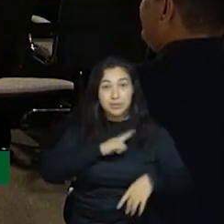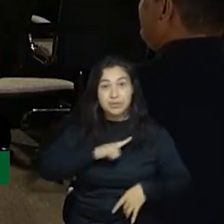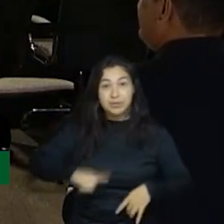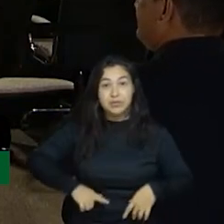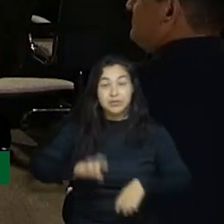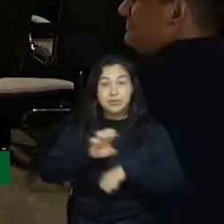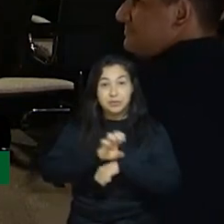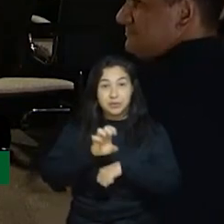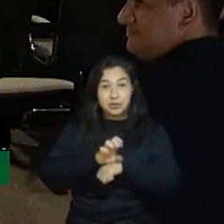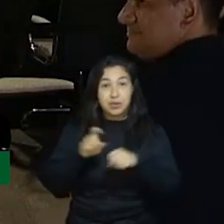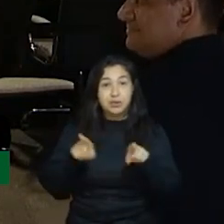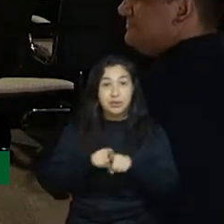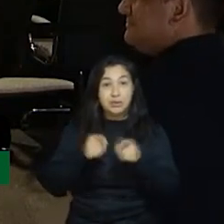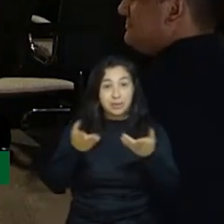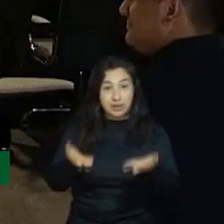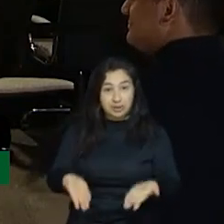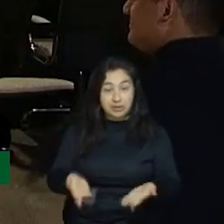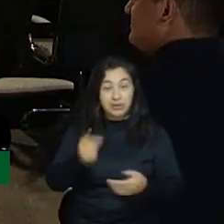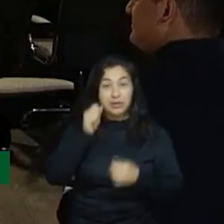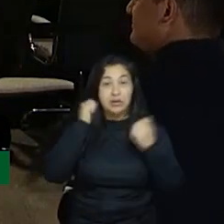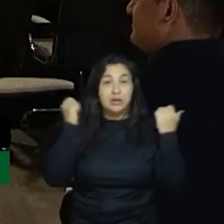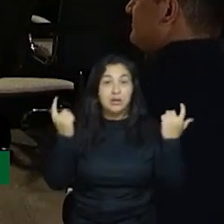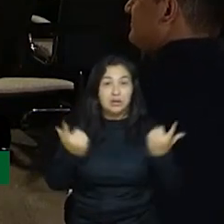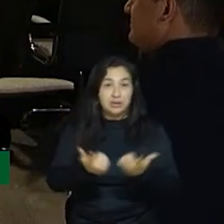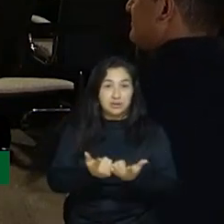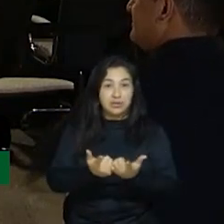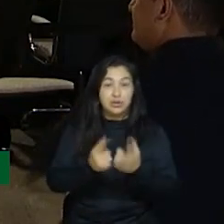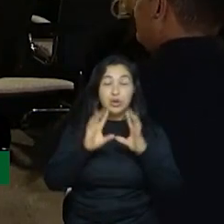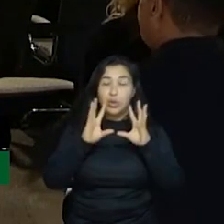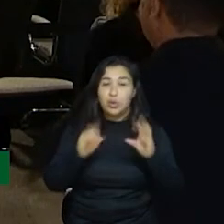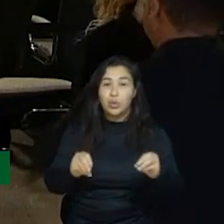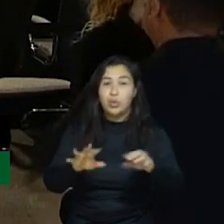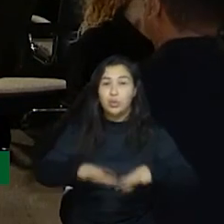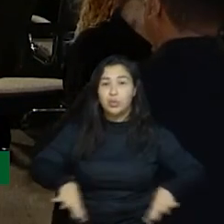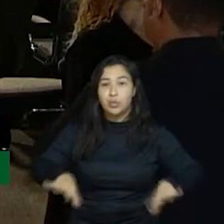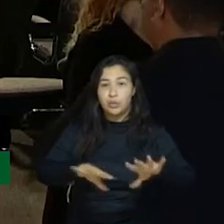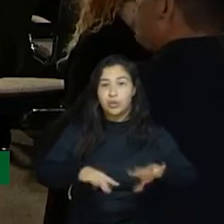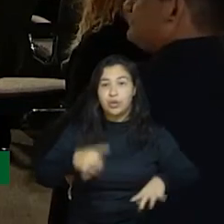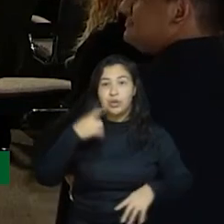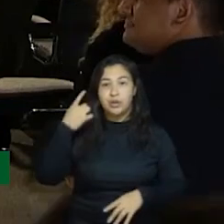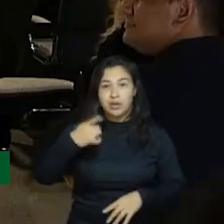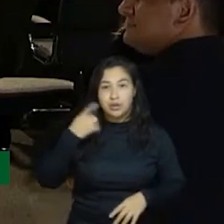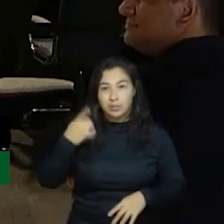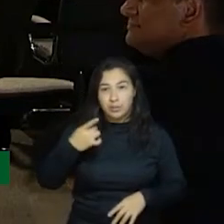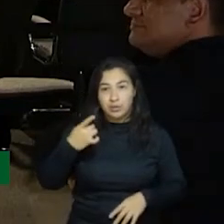a esta casa, agradecimento especial a todos os deputados que têm